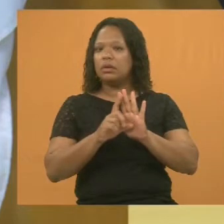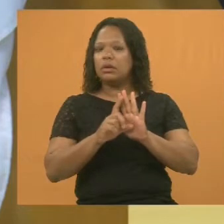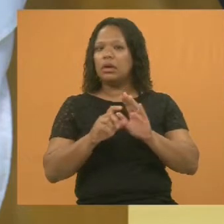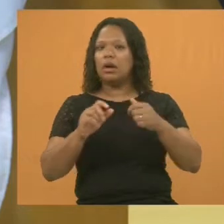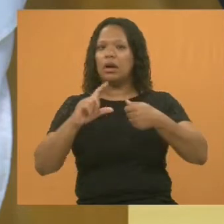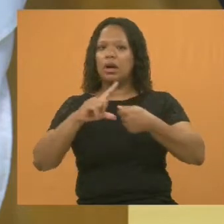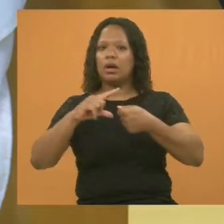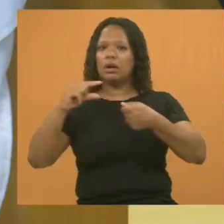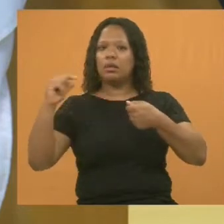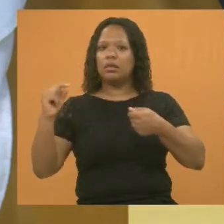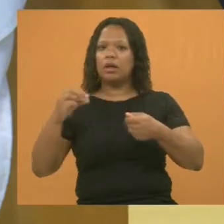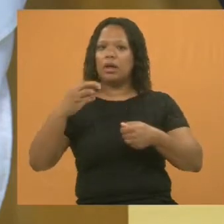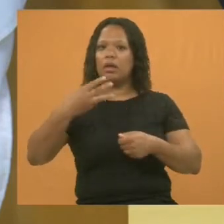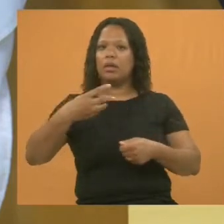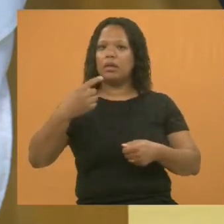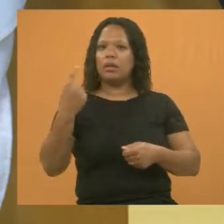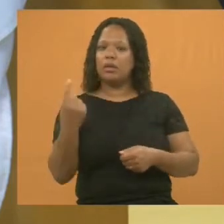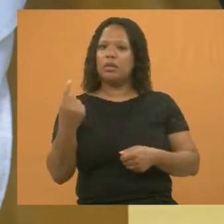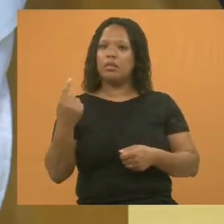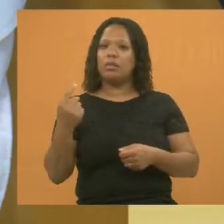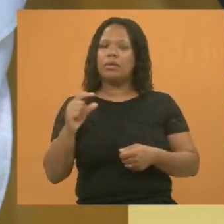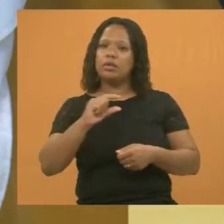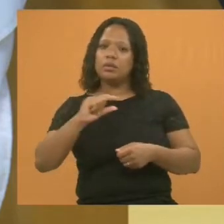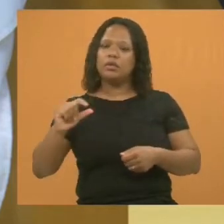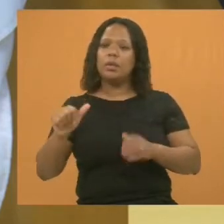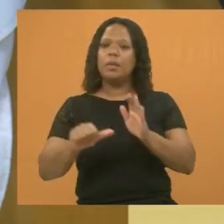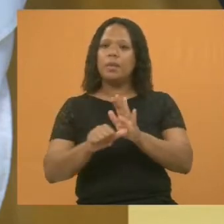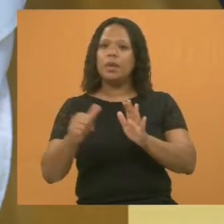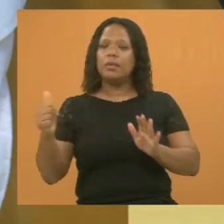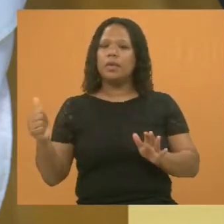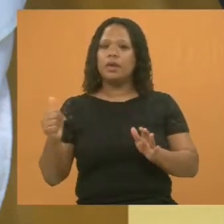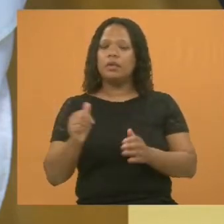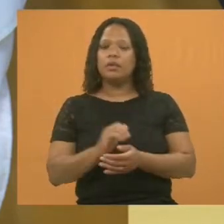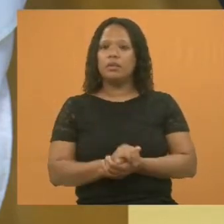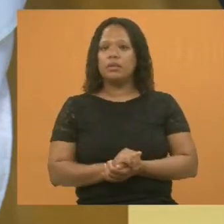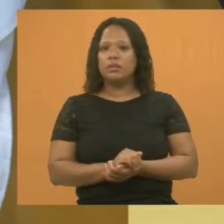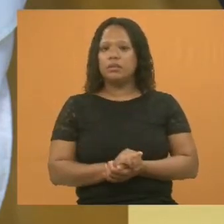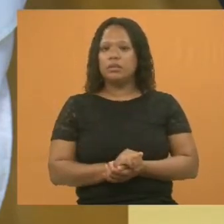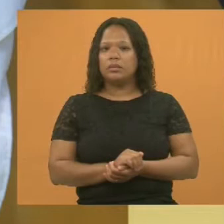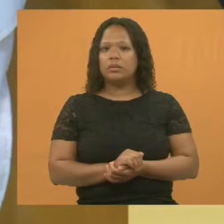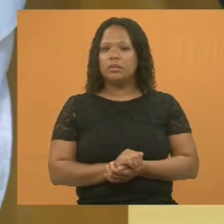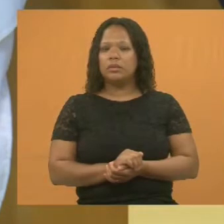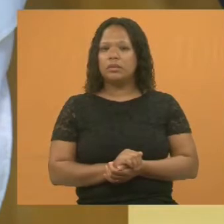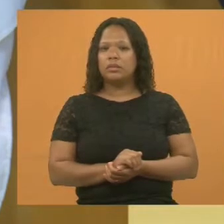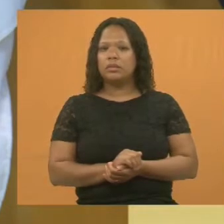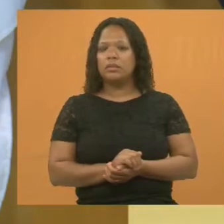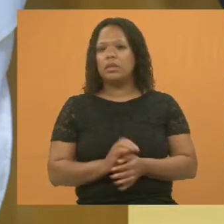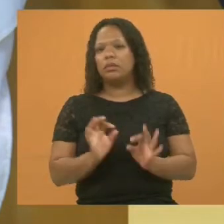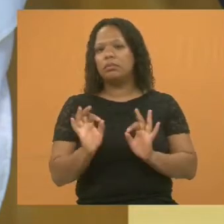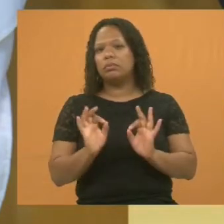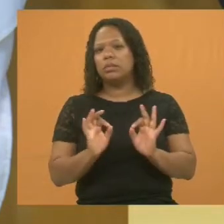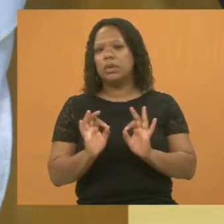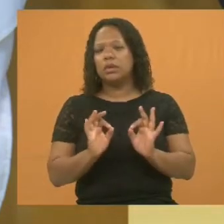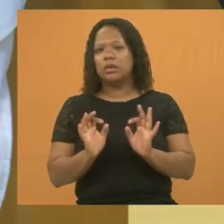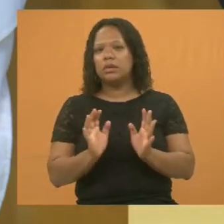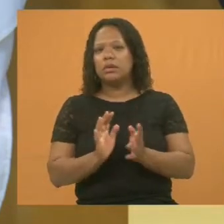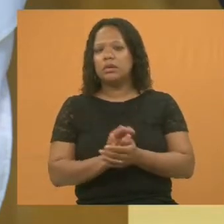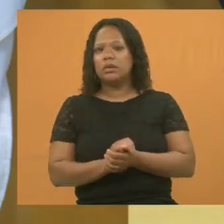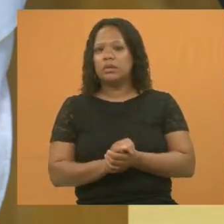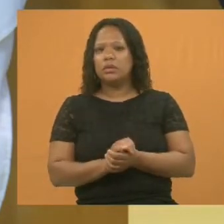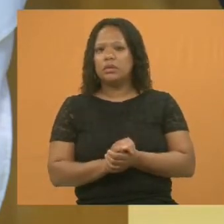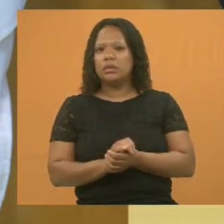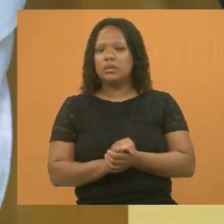artigo 31, inciso 1º. O que existe é um plano de